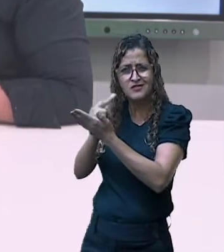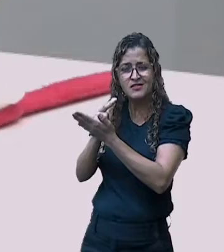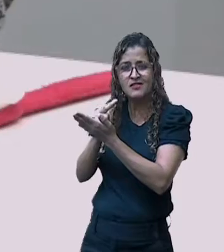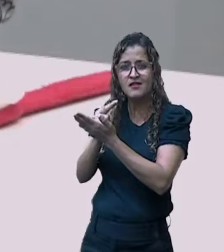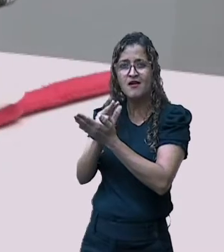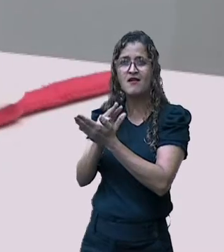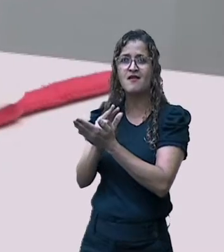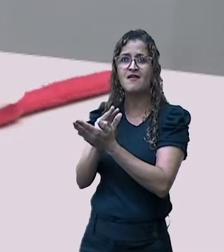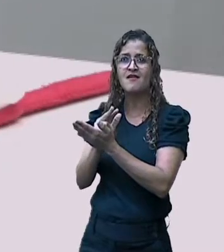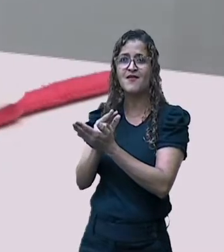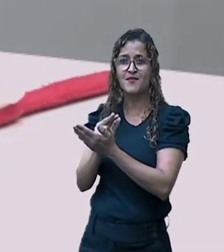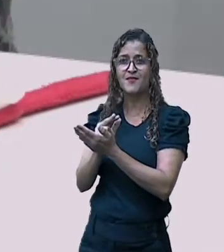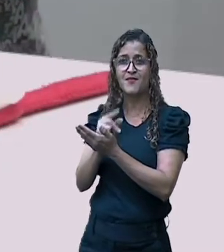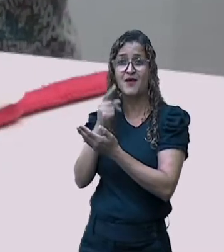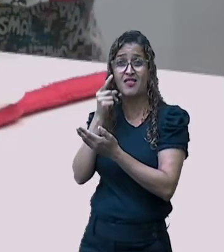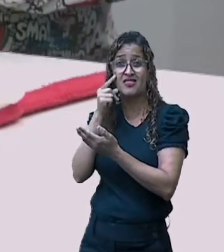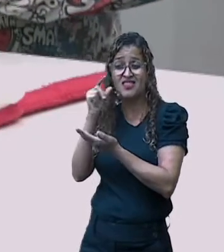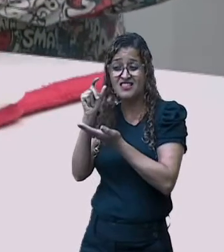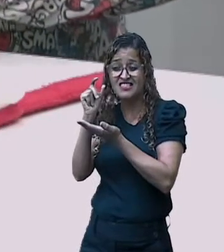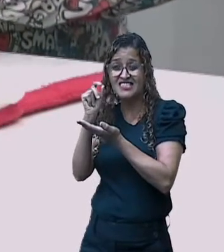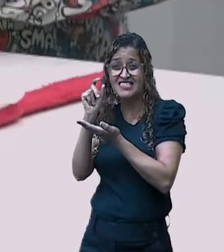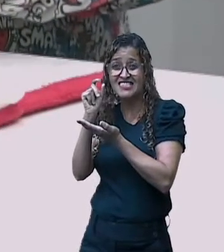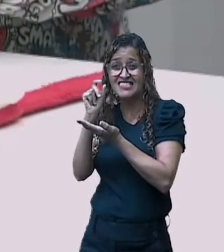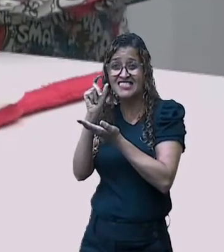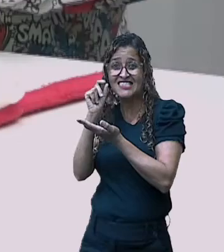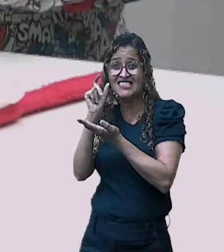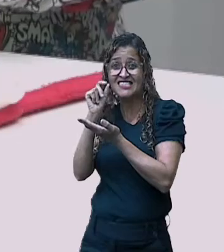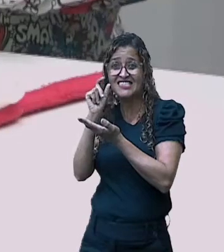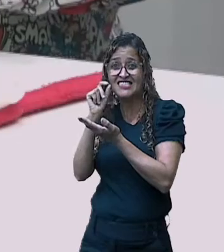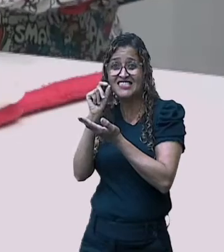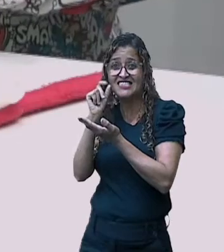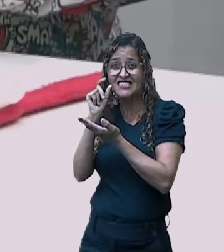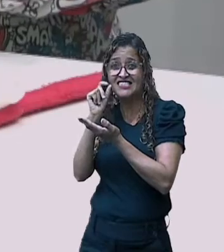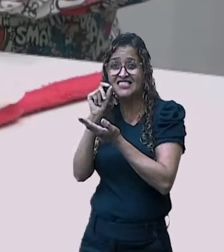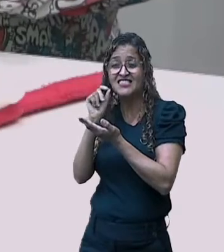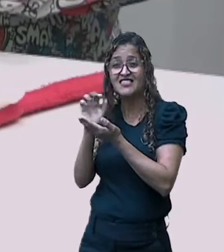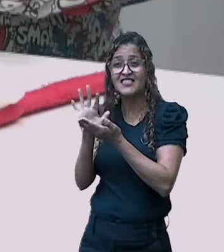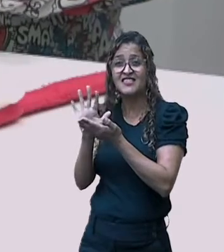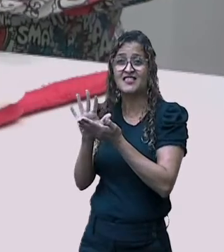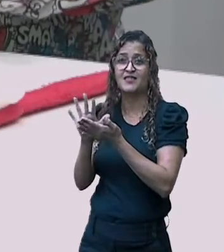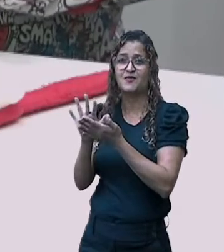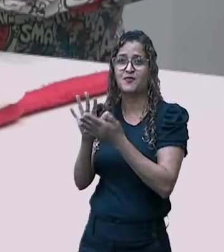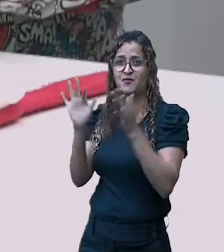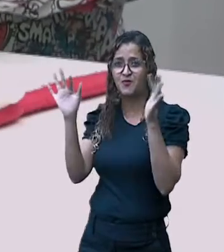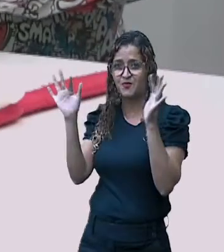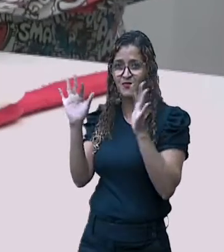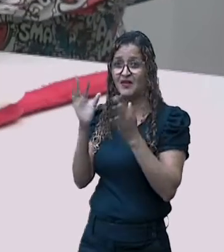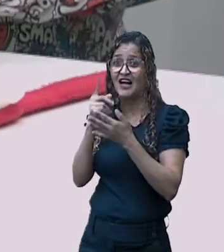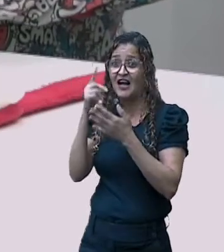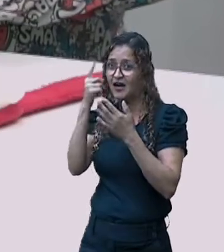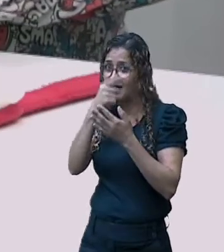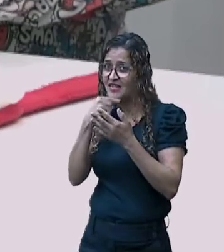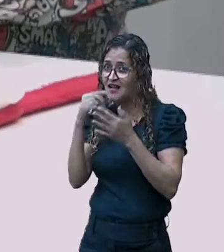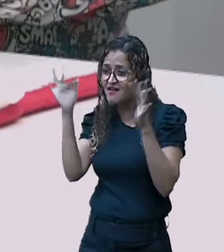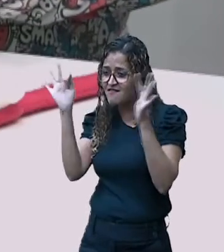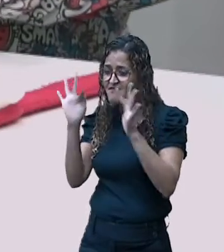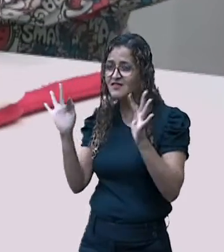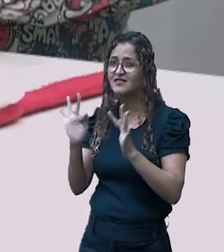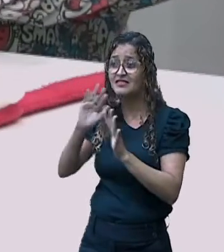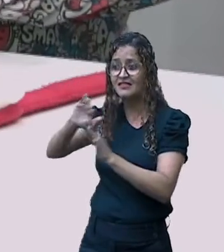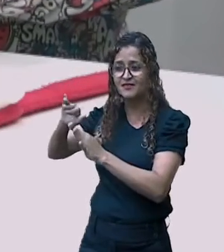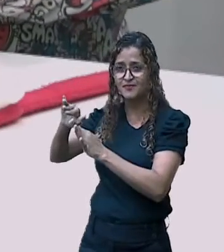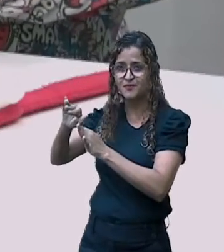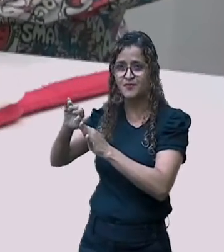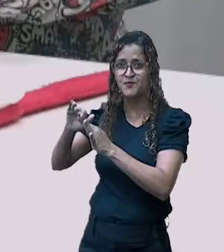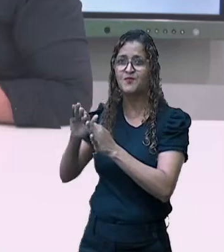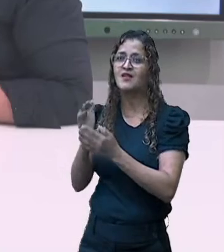vão reparar que é um dentinho que está com uma carinha feliz. E ao redor dele a gente tem aqui, ó, vários alimentos que são